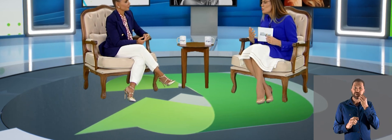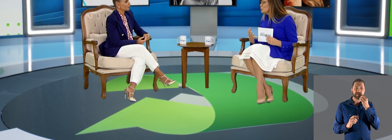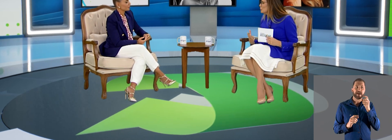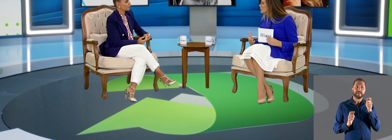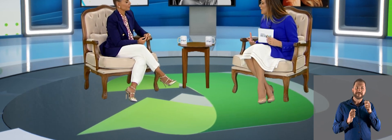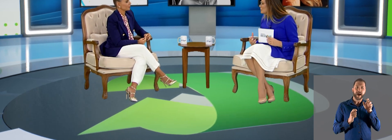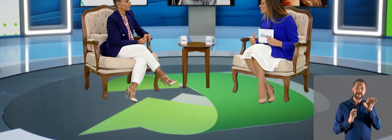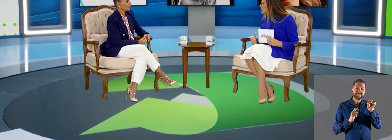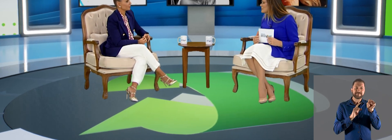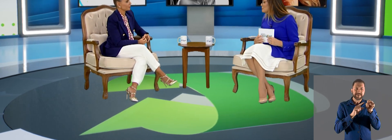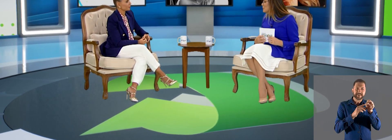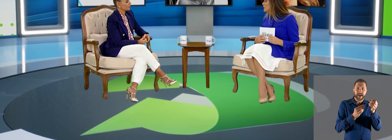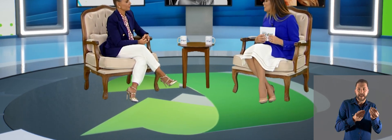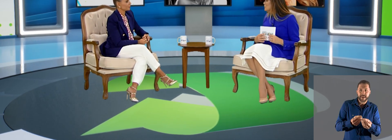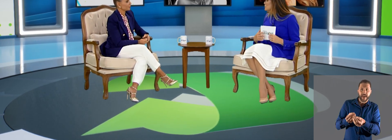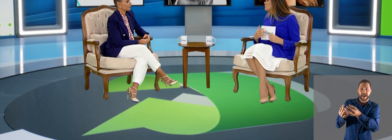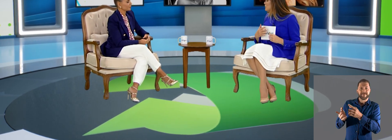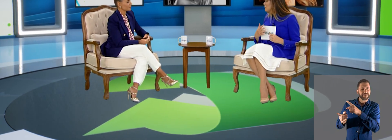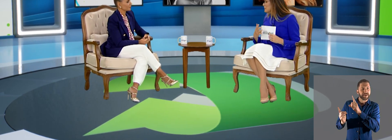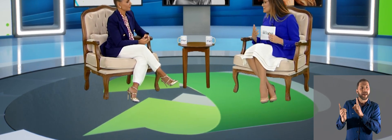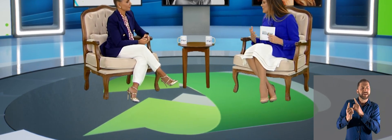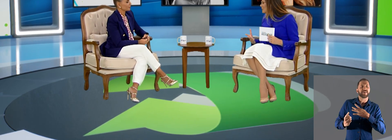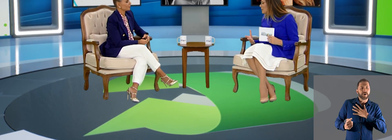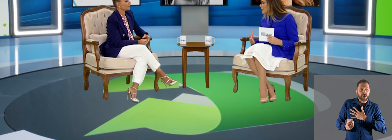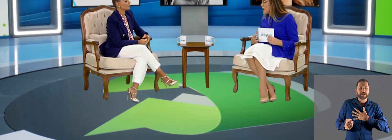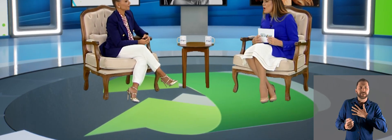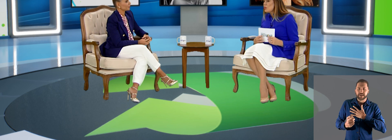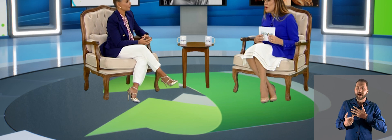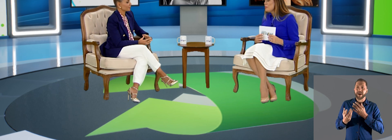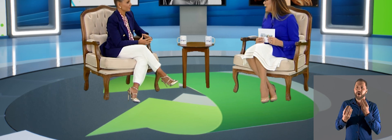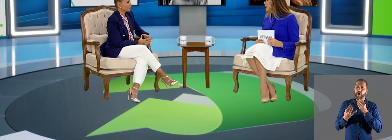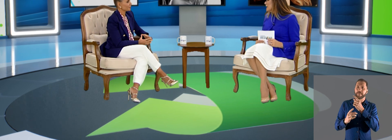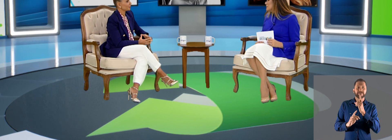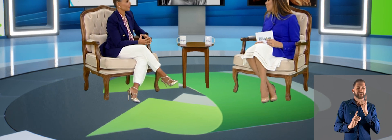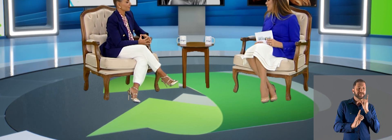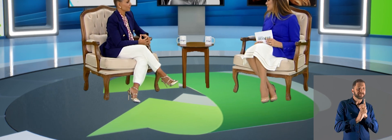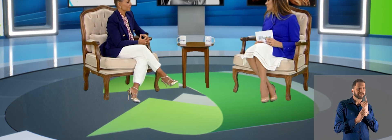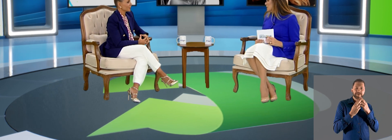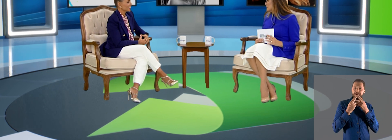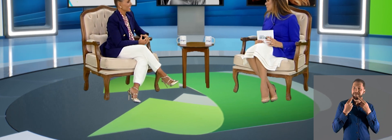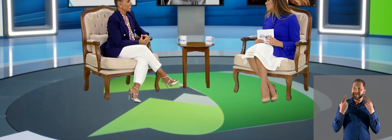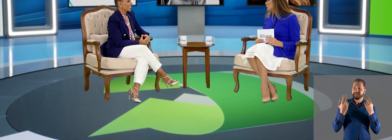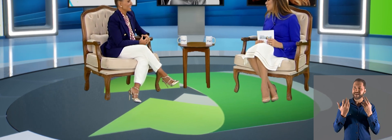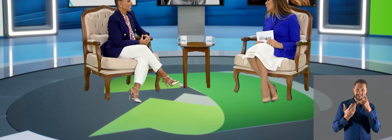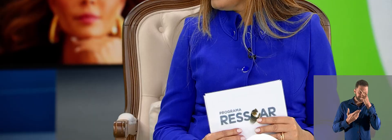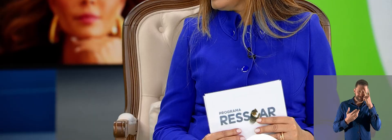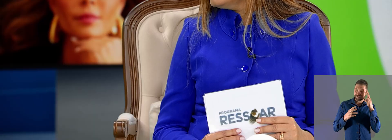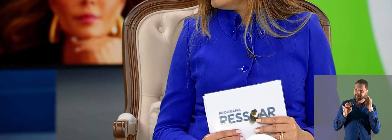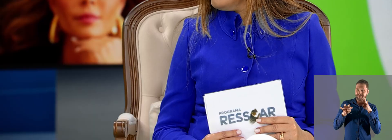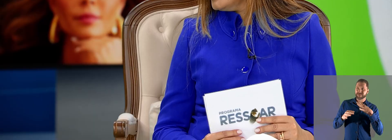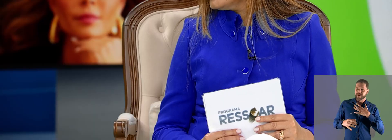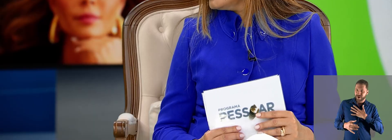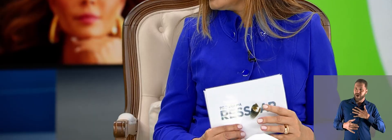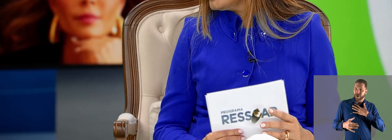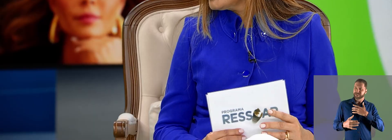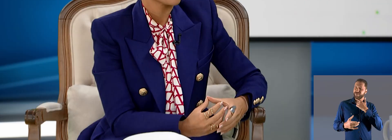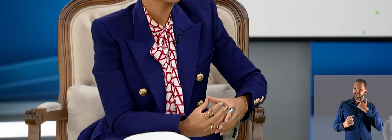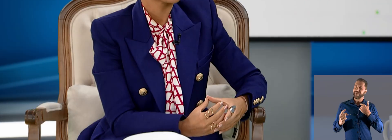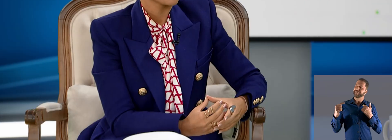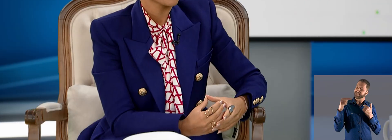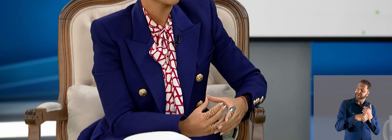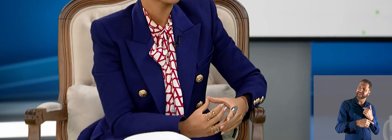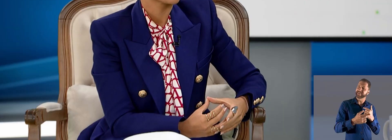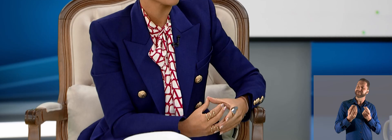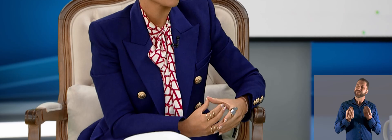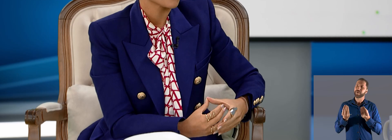essa é uma oportunidade de crescimento A gente vai fazer algo a mais como é que vocês fazem isso para Inovar toda vez e as